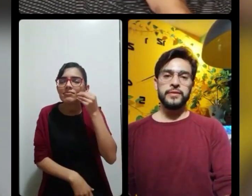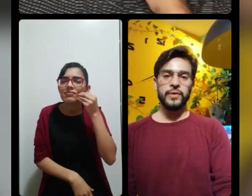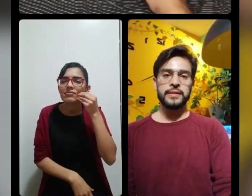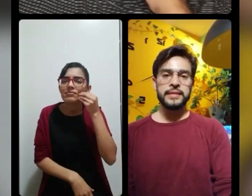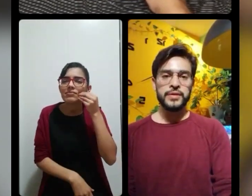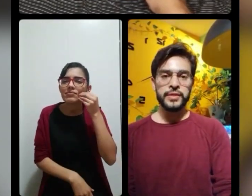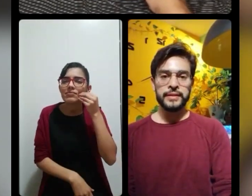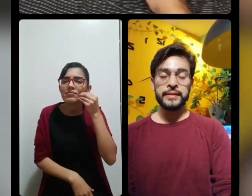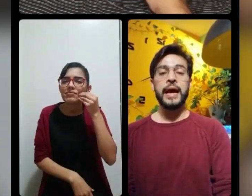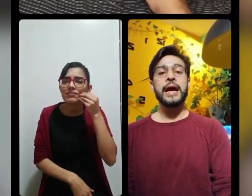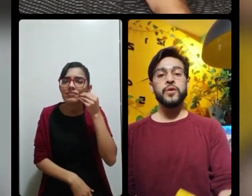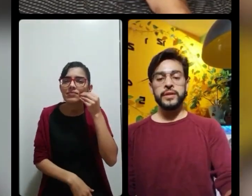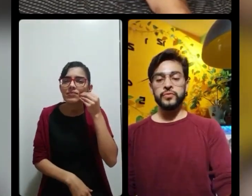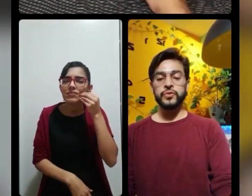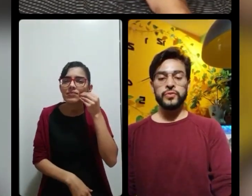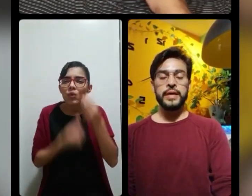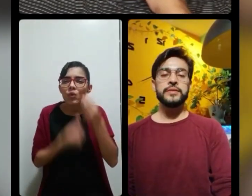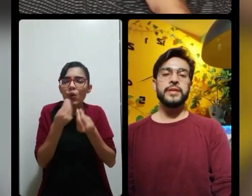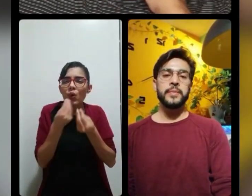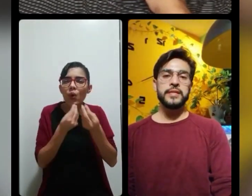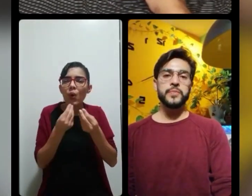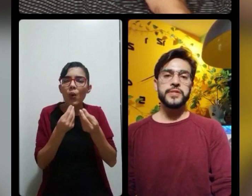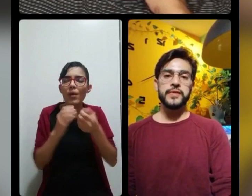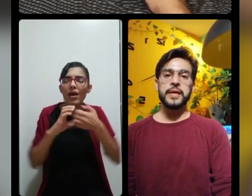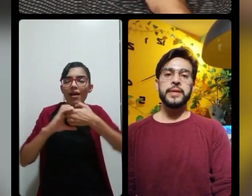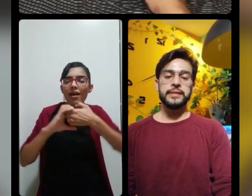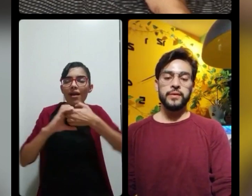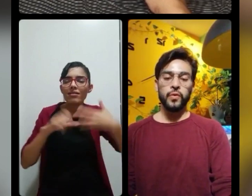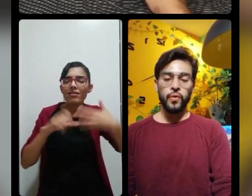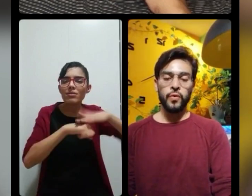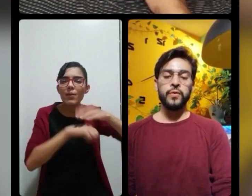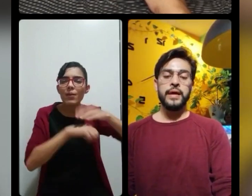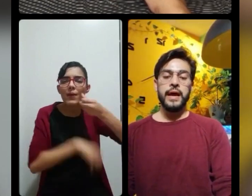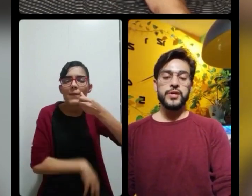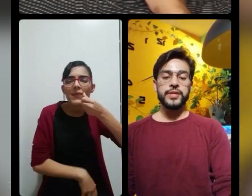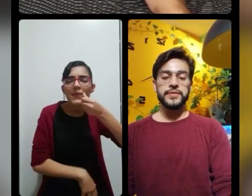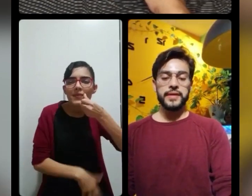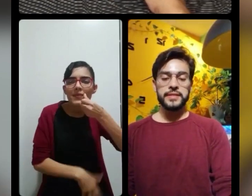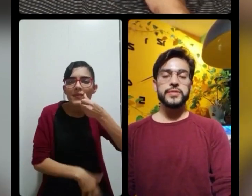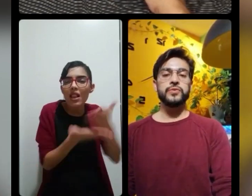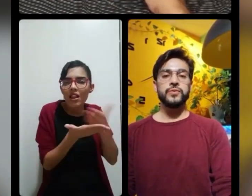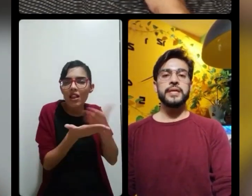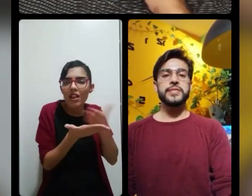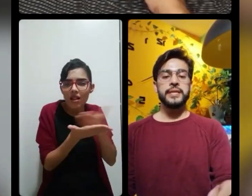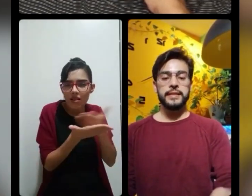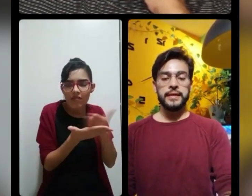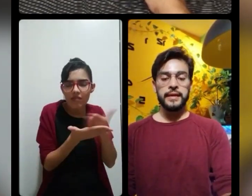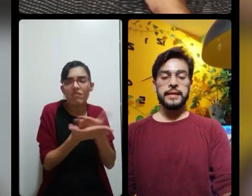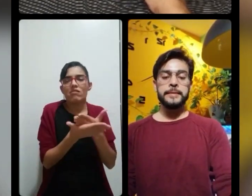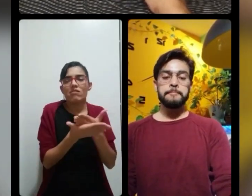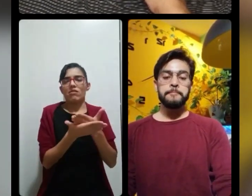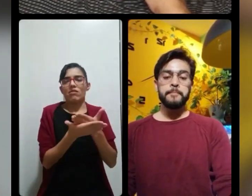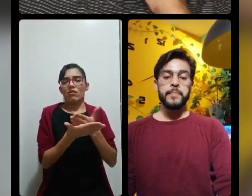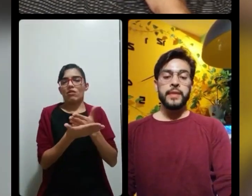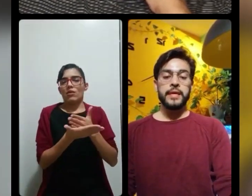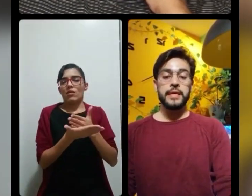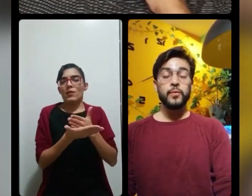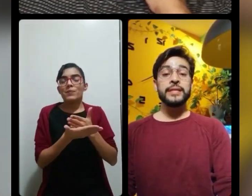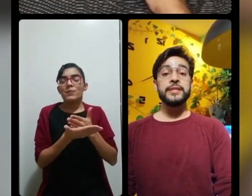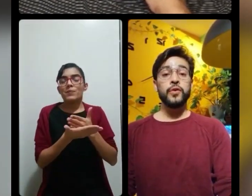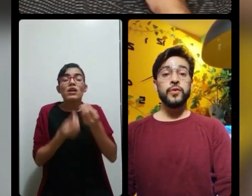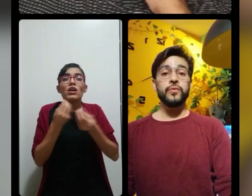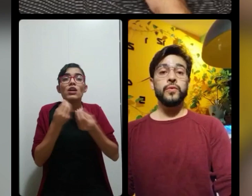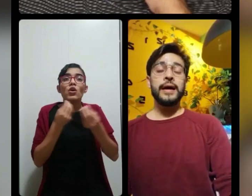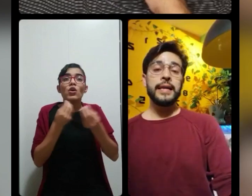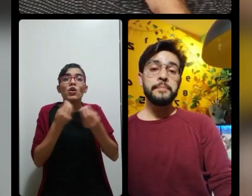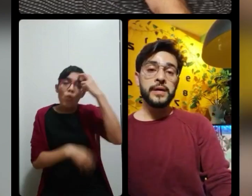com a intelectualidade argentina. Agora, no doutorado, eu trabalho especificamente com as transferências culturais entre ele e